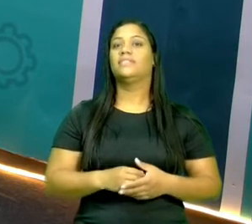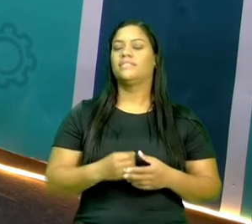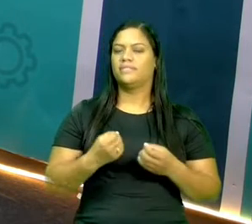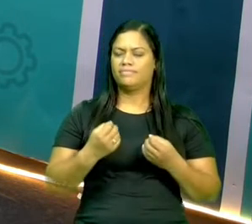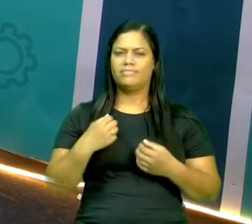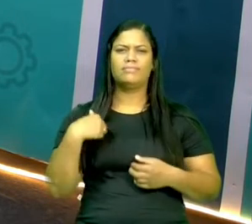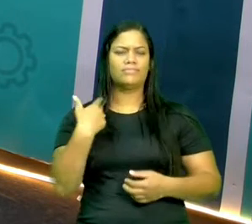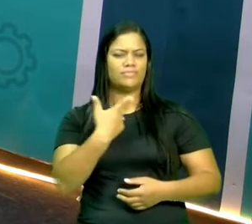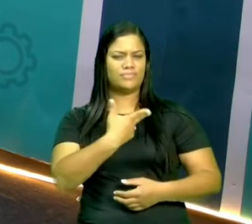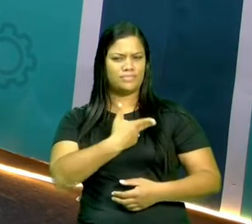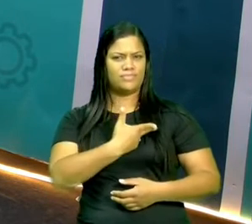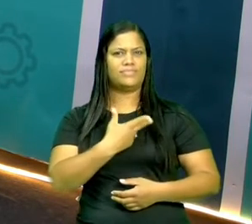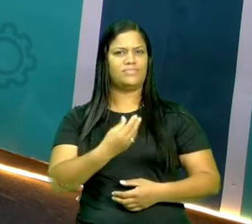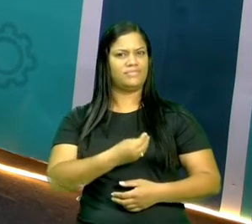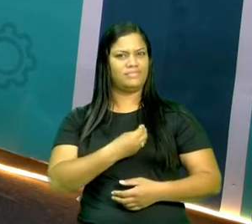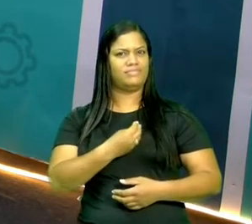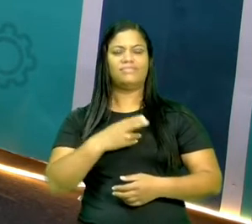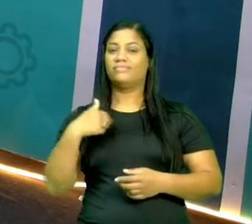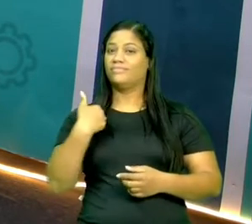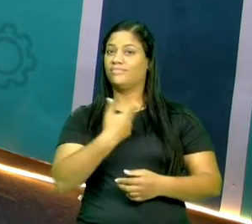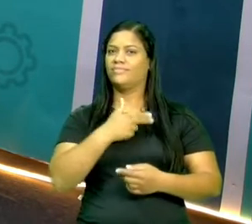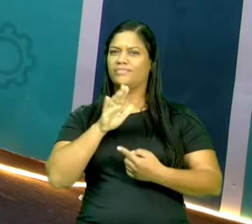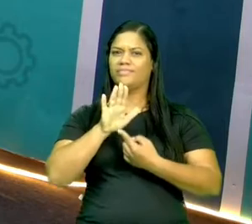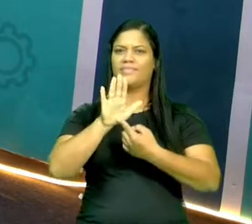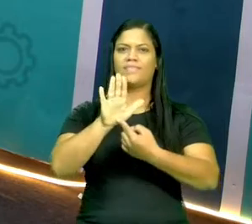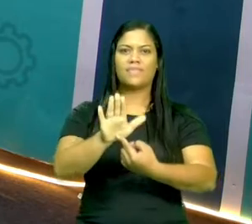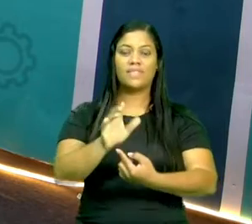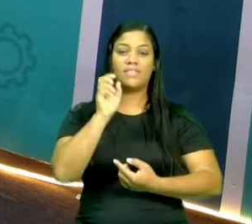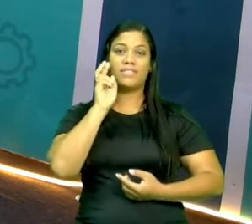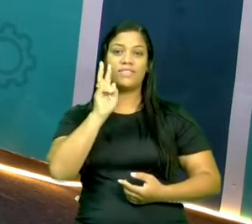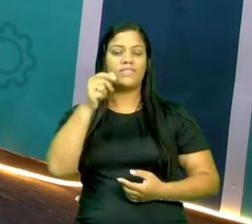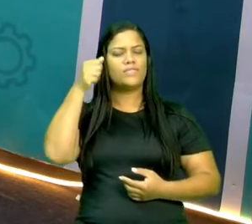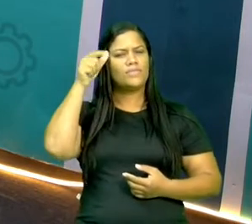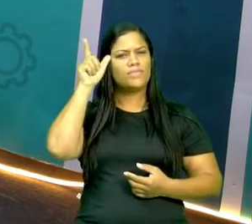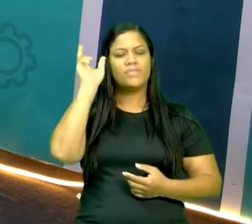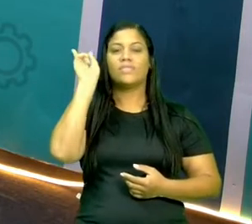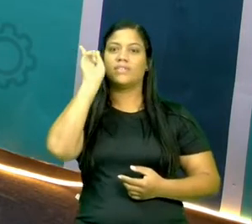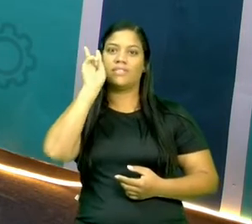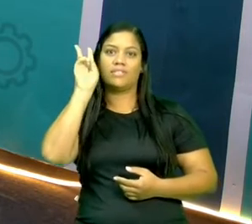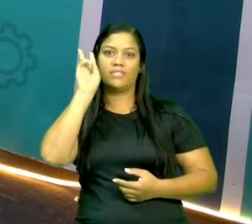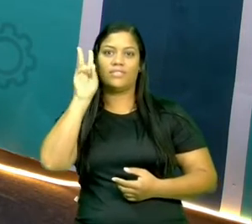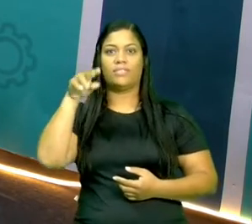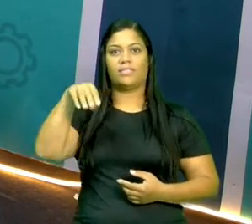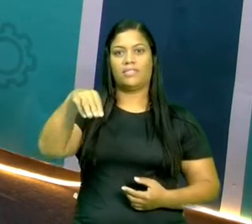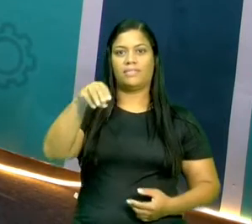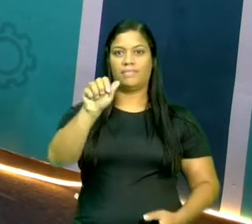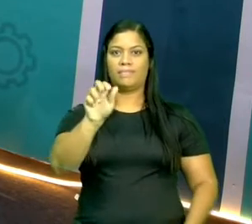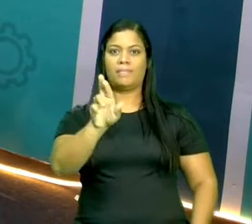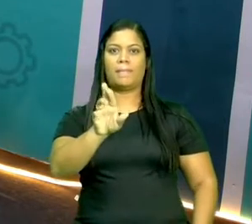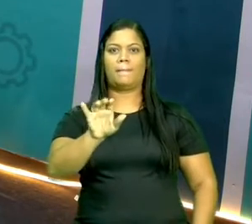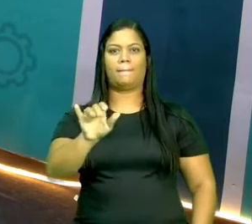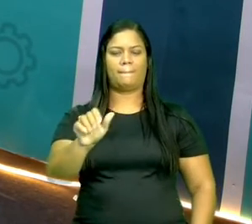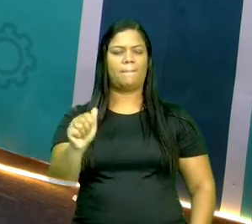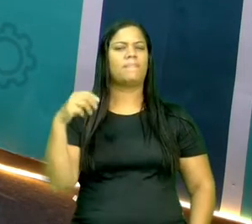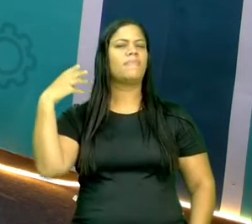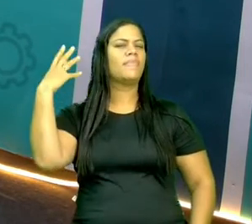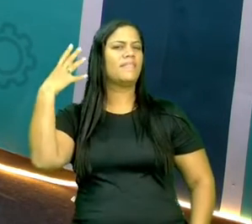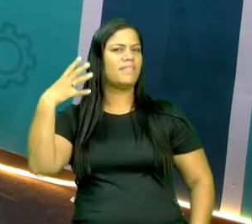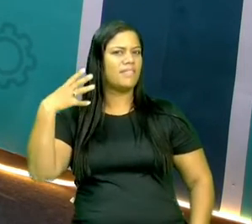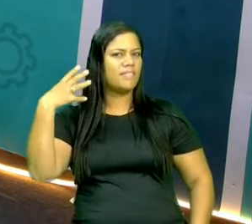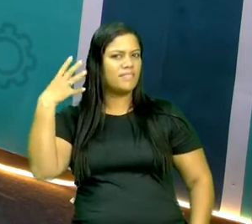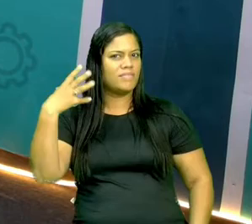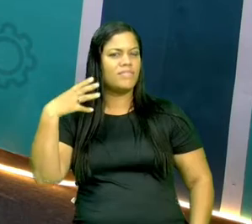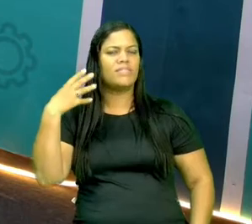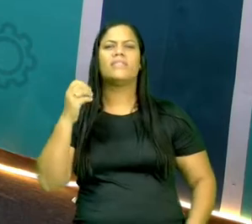da gente, como a gente mostrou, como a gente viu ontem na historinha da Maria, na musiquinha. A